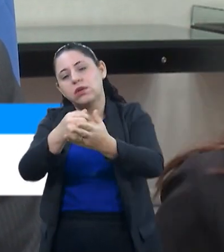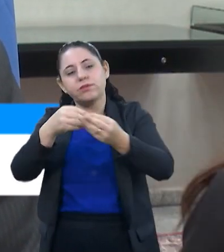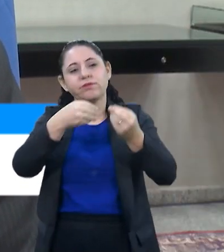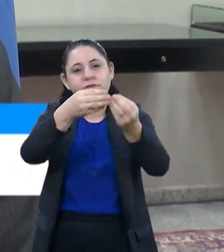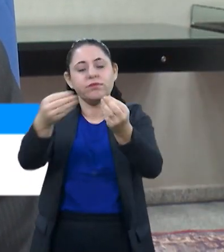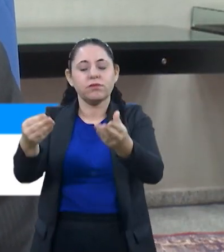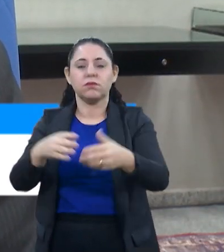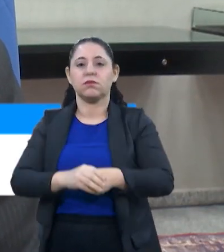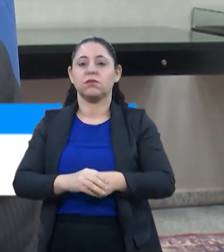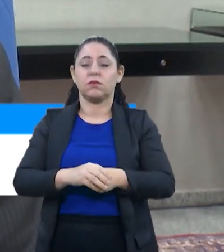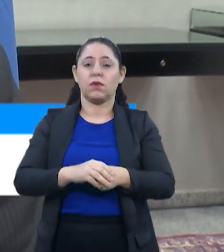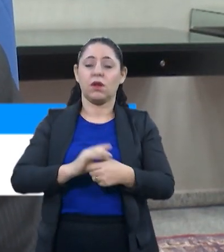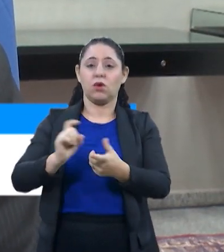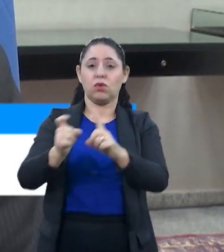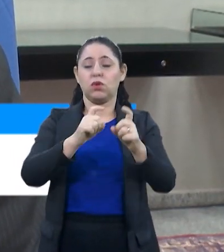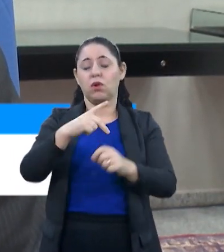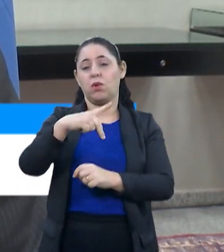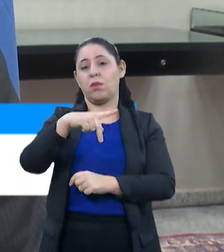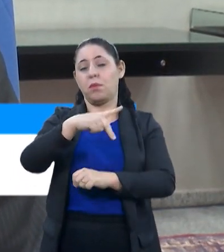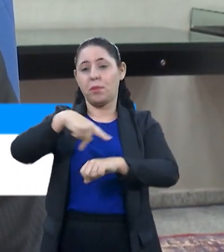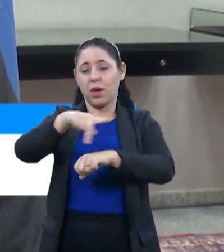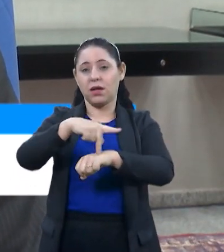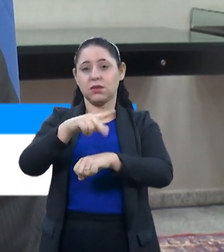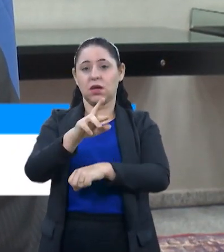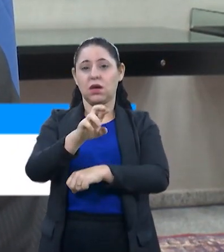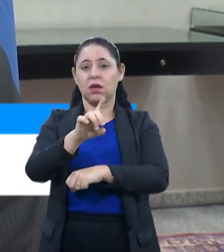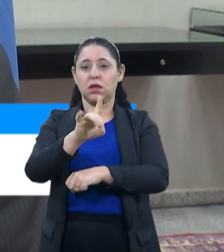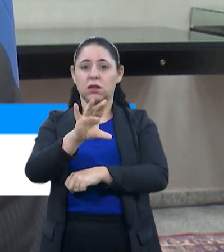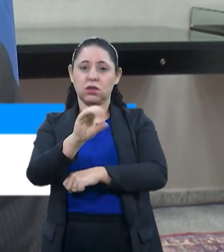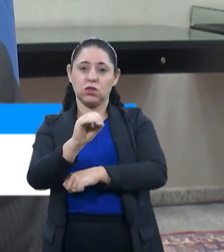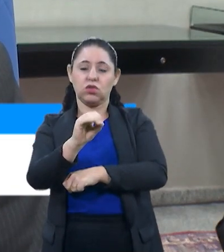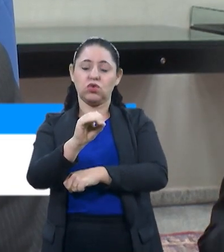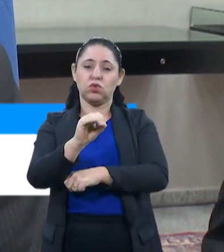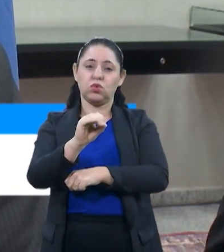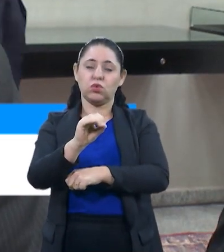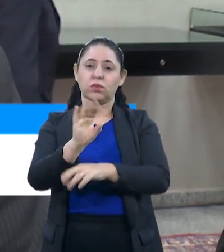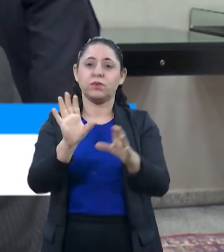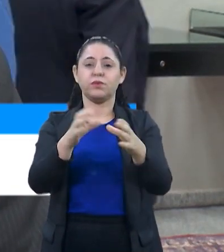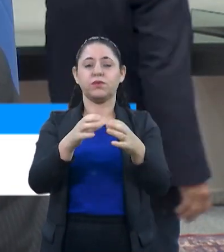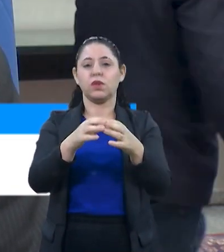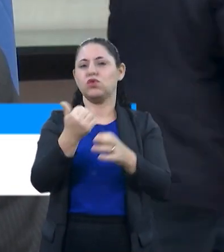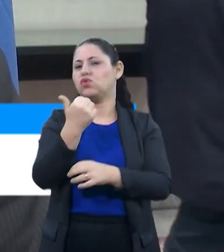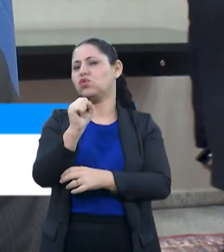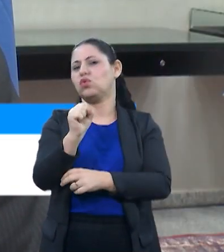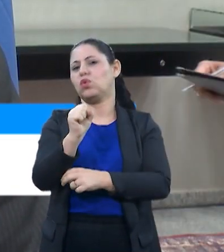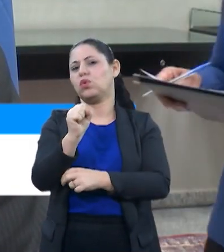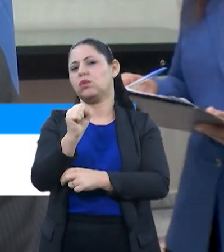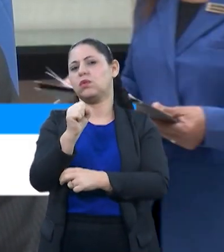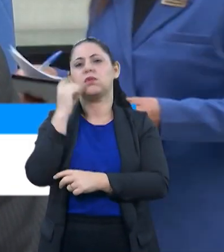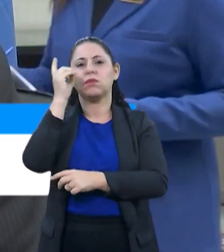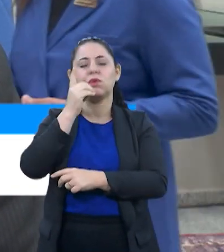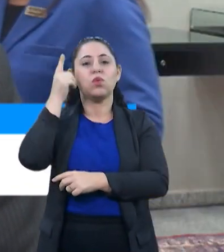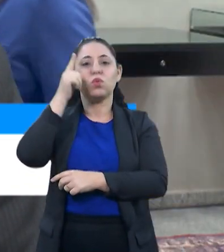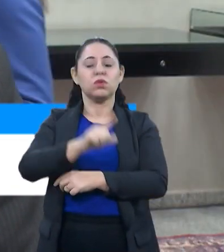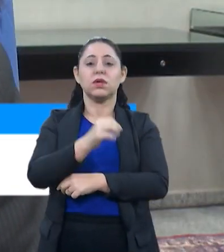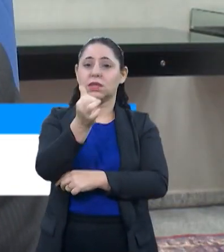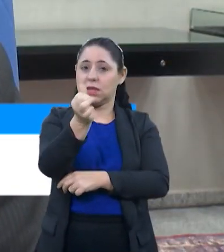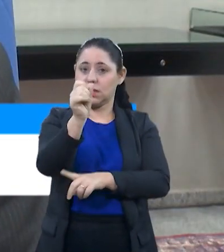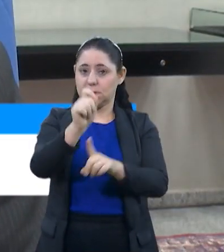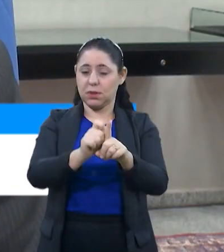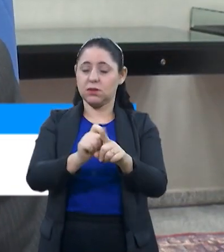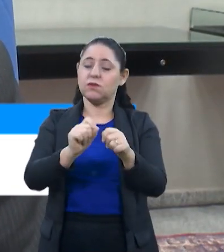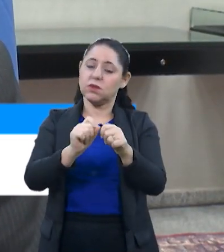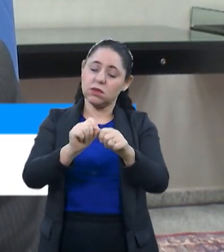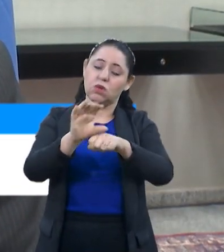período muito bom. Nós reunimos ali na Praça do Rádio Clube, onde funcionou a Assembleia Legislativa. Nós éramos 18